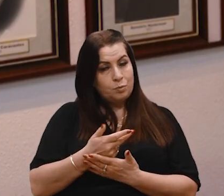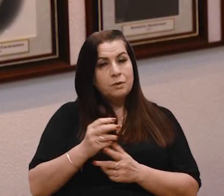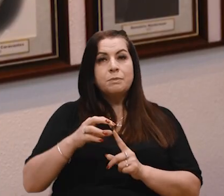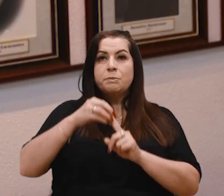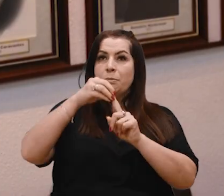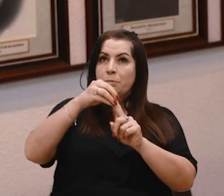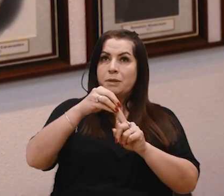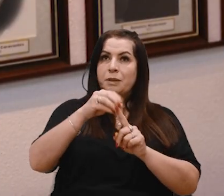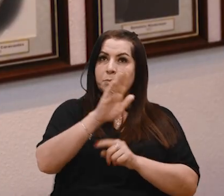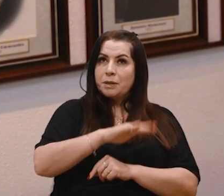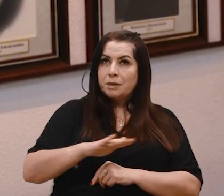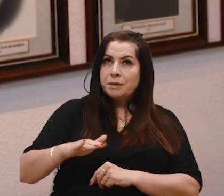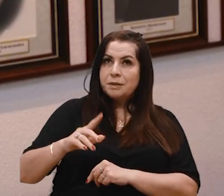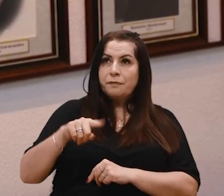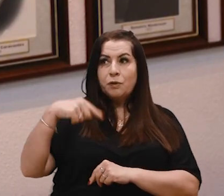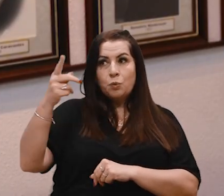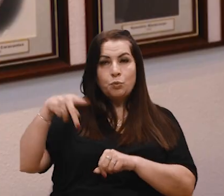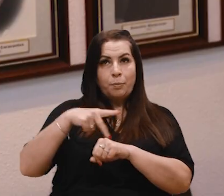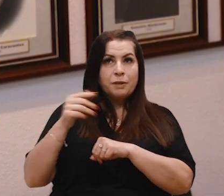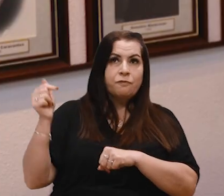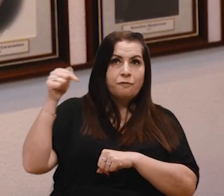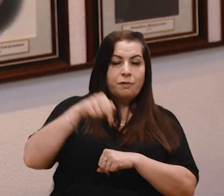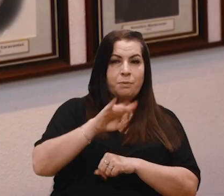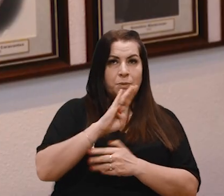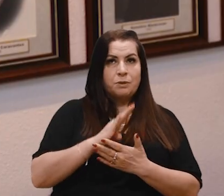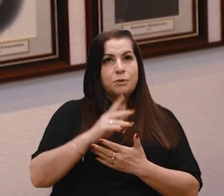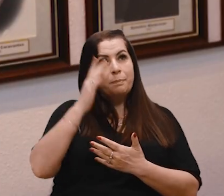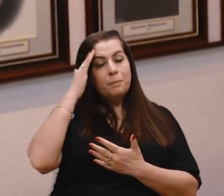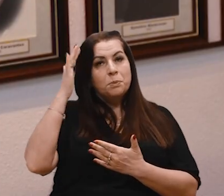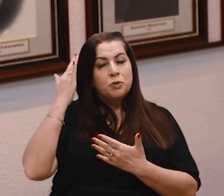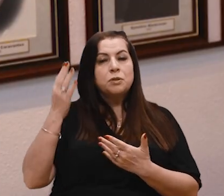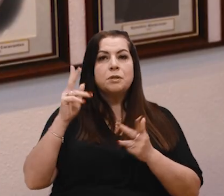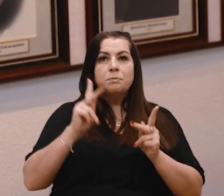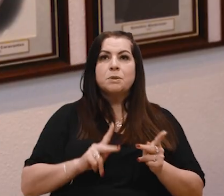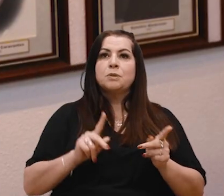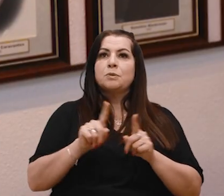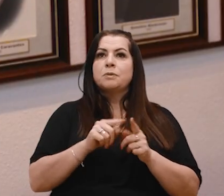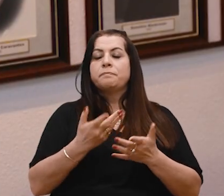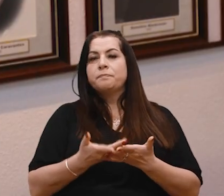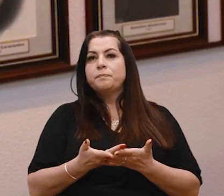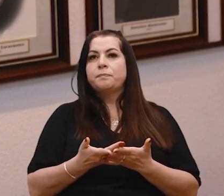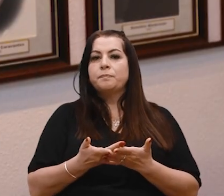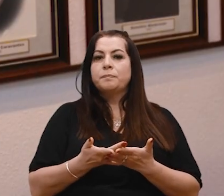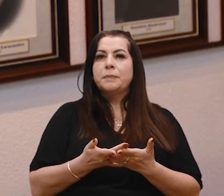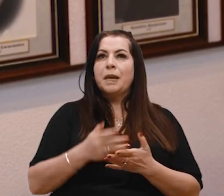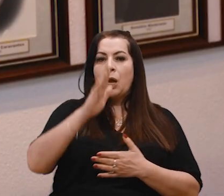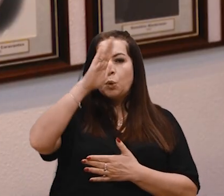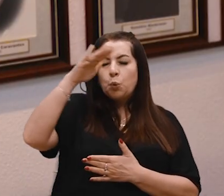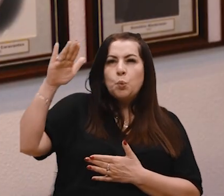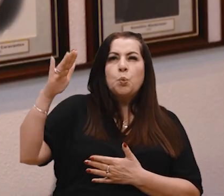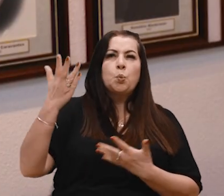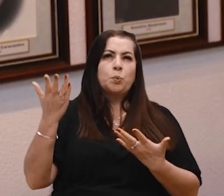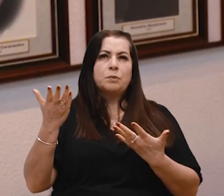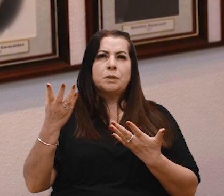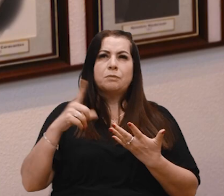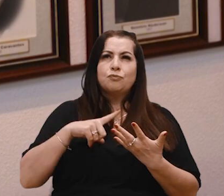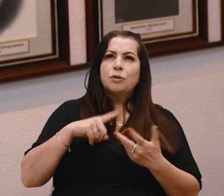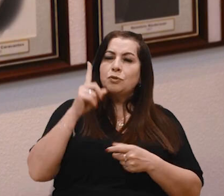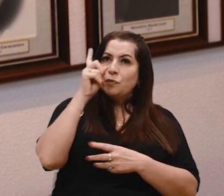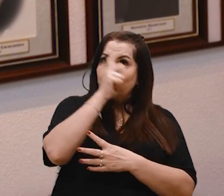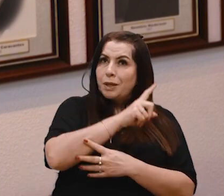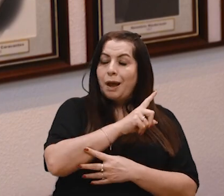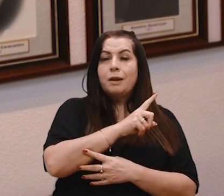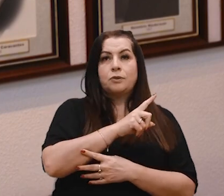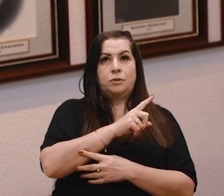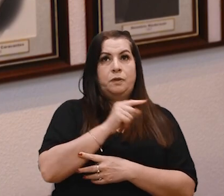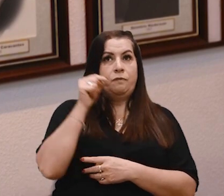da língua, né? Principalmente para uma criança que vem de outro país. Imagina que as pessoas, né, mais adultas, vamos dizer